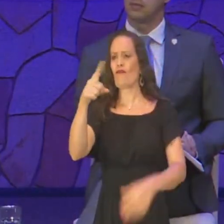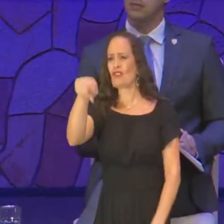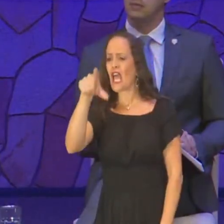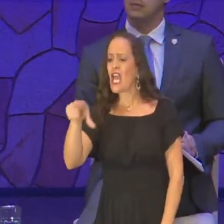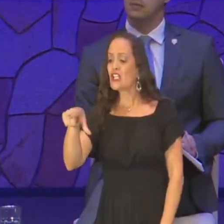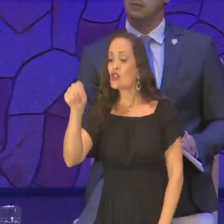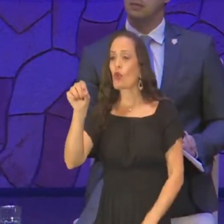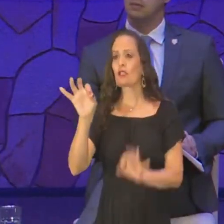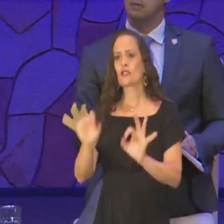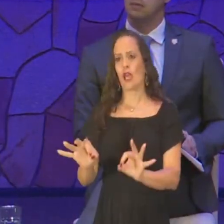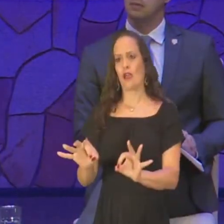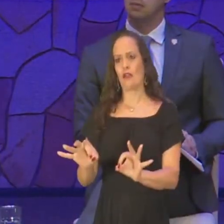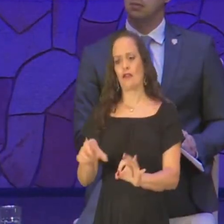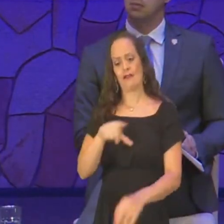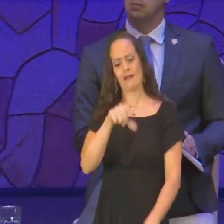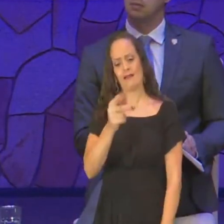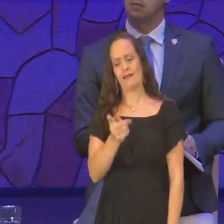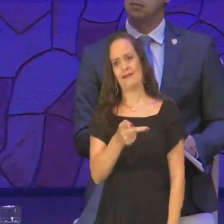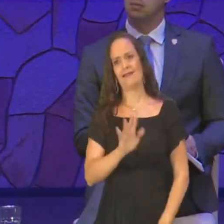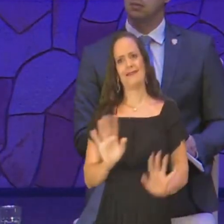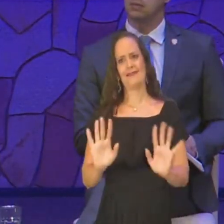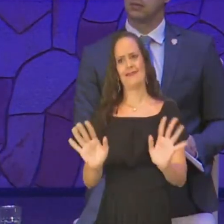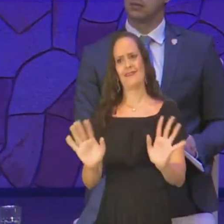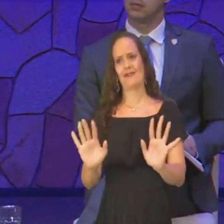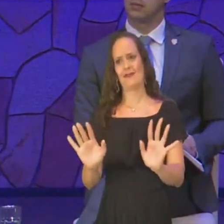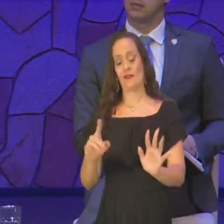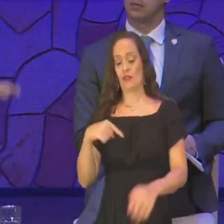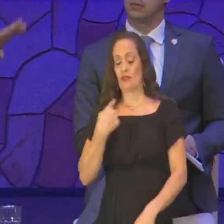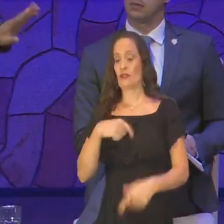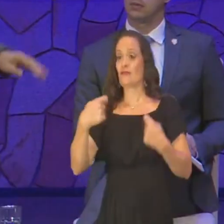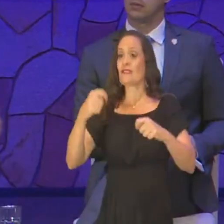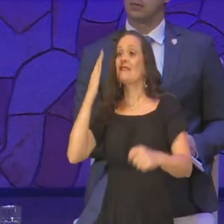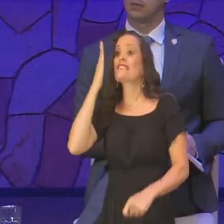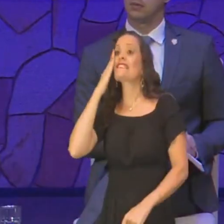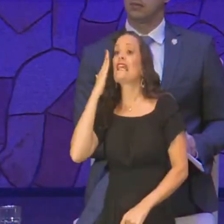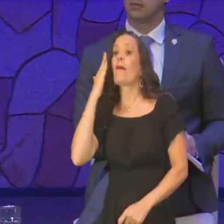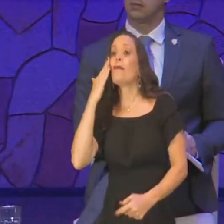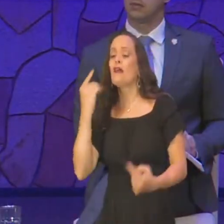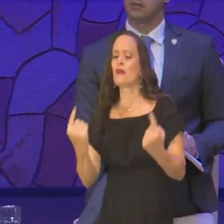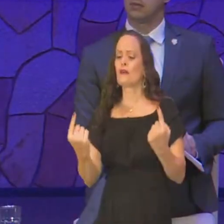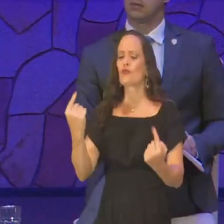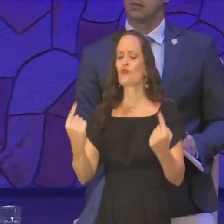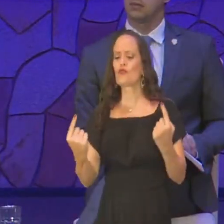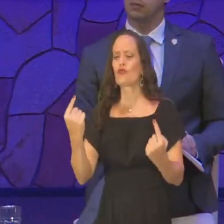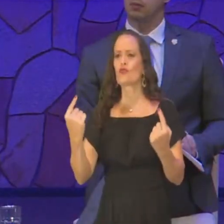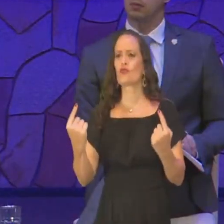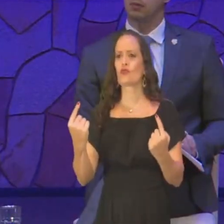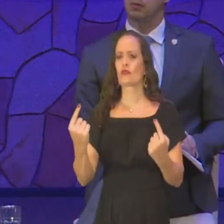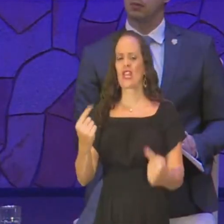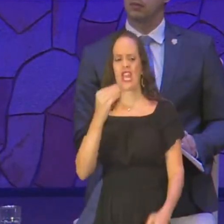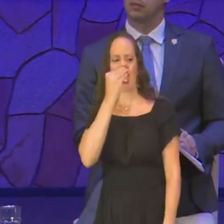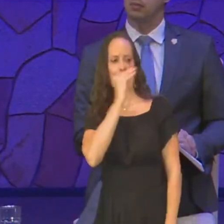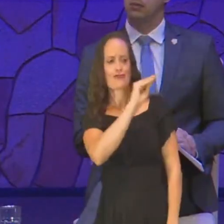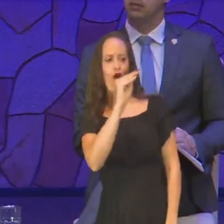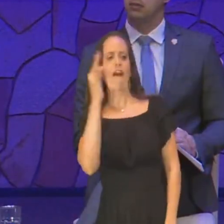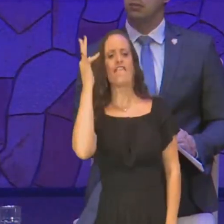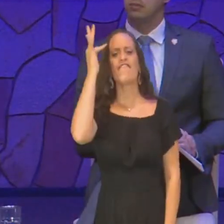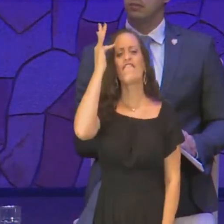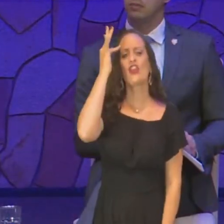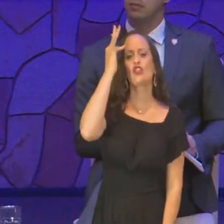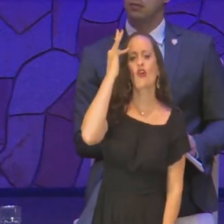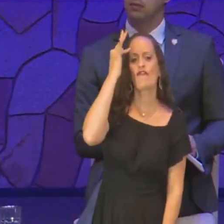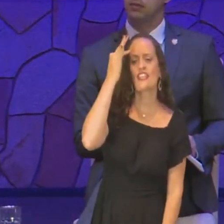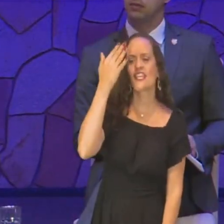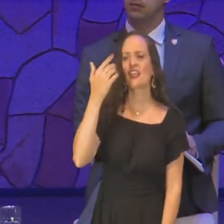erradas, mas que possamos rejeitar filosofias, que possamos rejeitar ideologias que